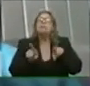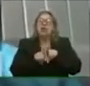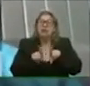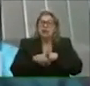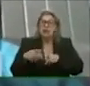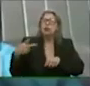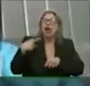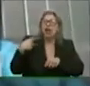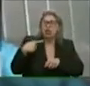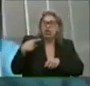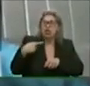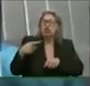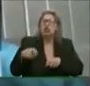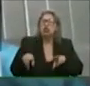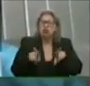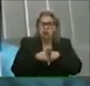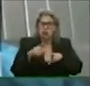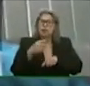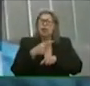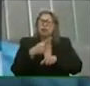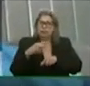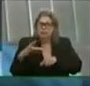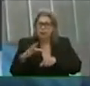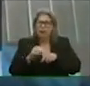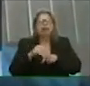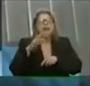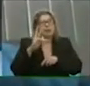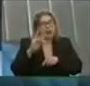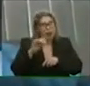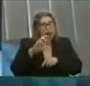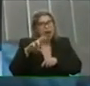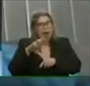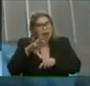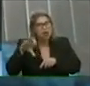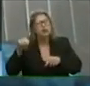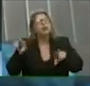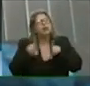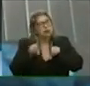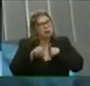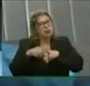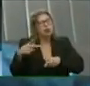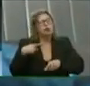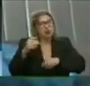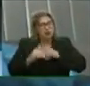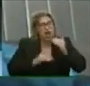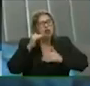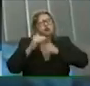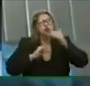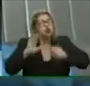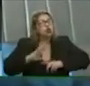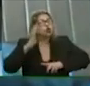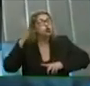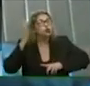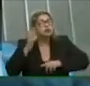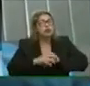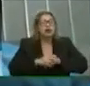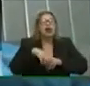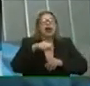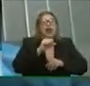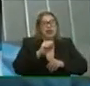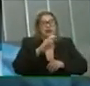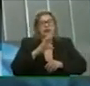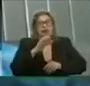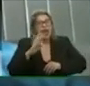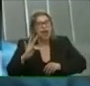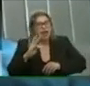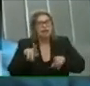Passamos pelos governos do PT e do governo Tarso Genro, governo esse que ajudou a construir uma solução para que o STF obrigasse